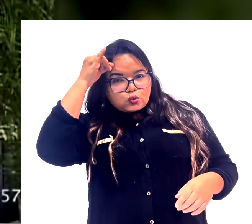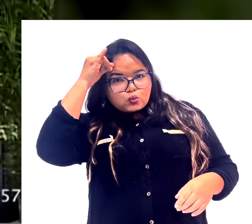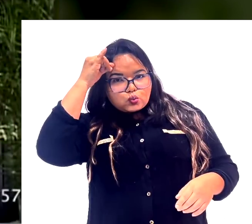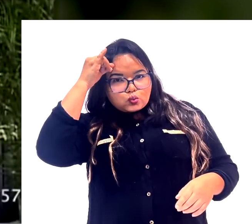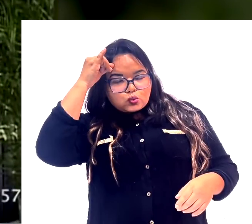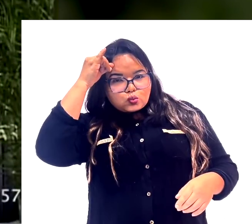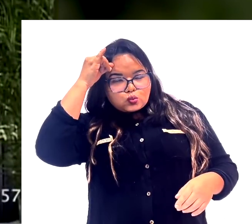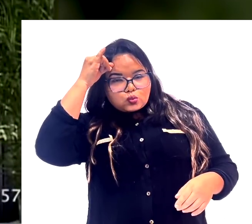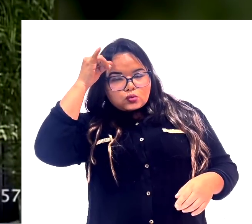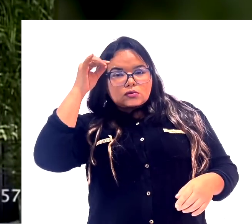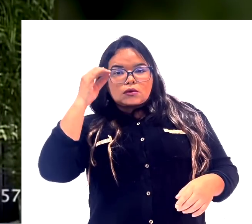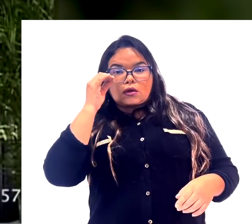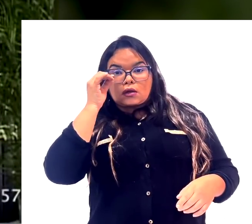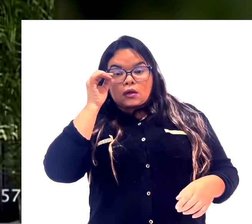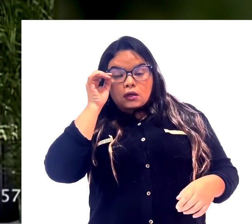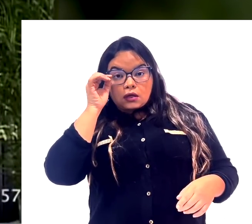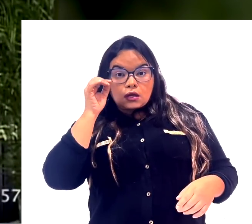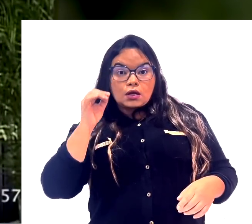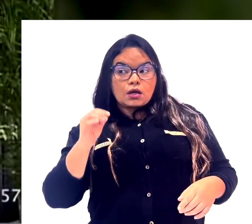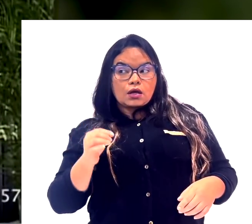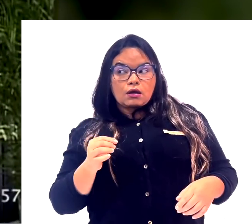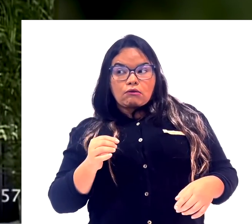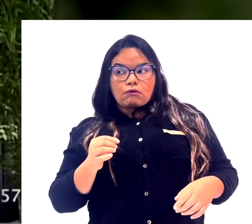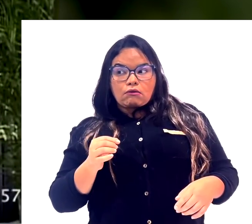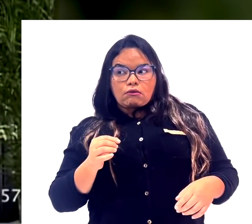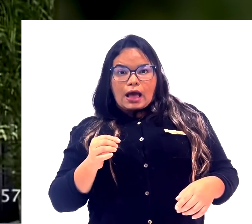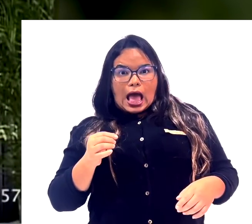E então ficou cada vez maior.